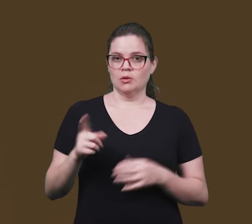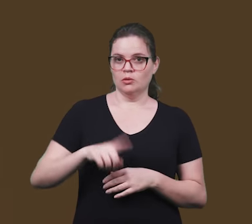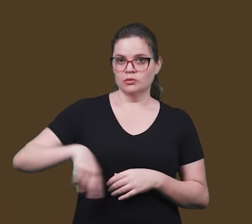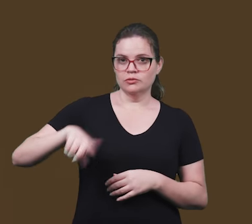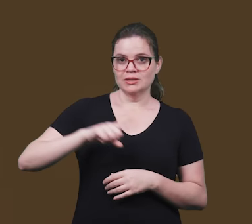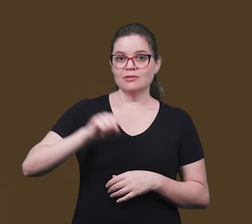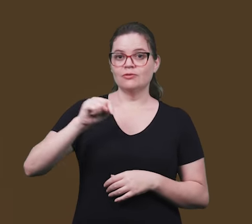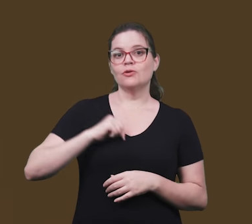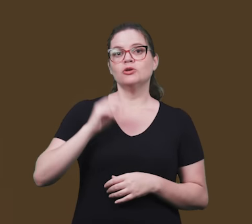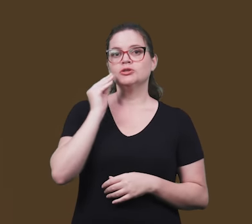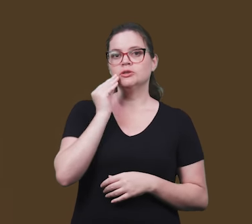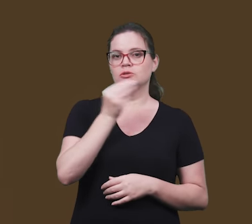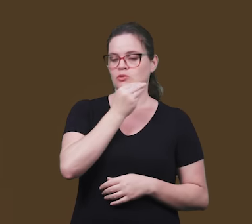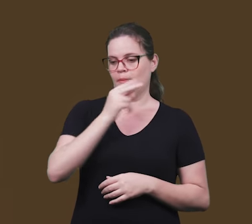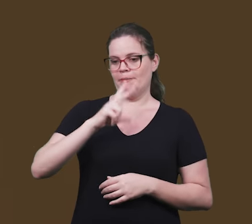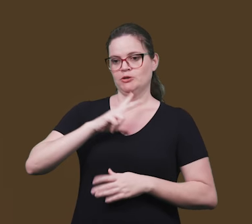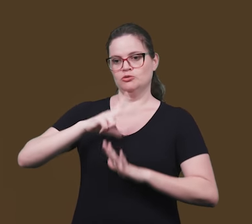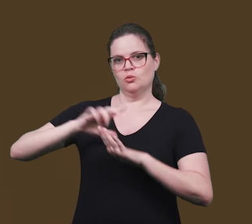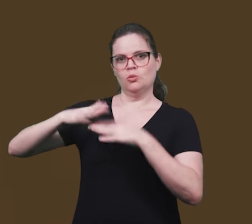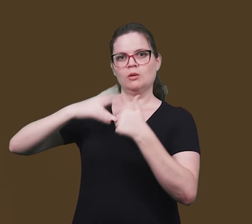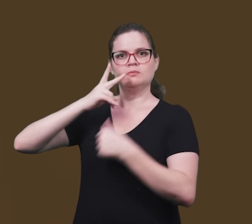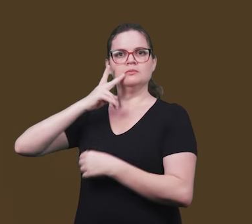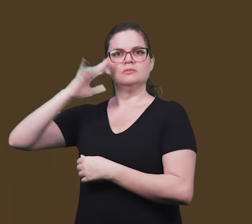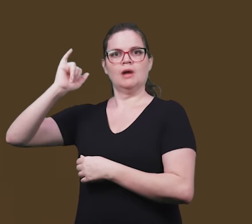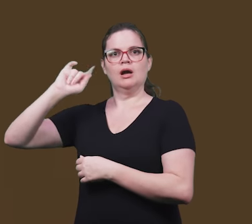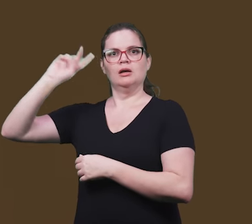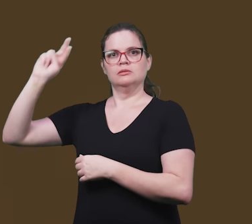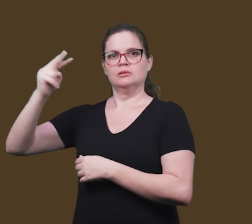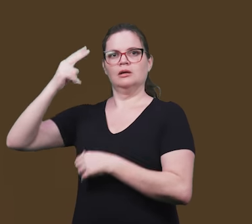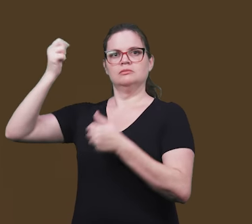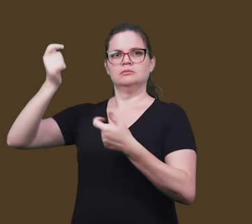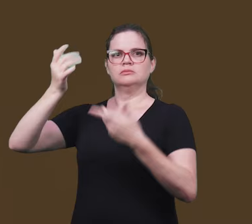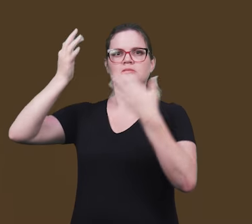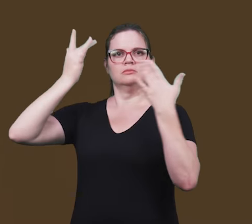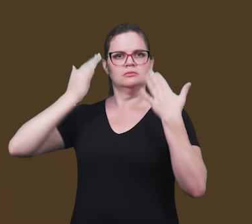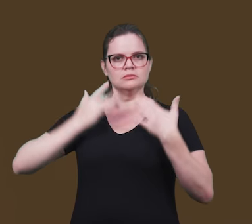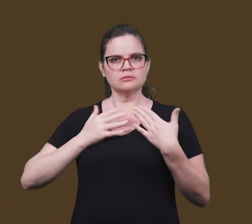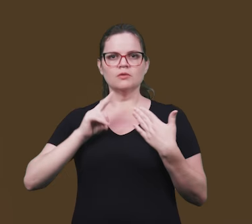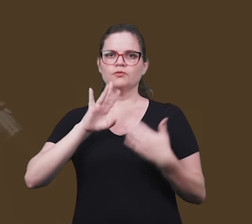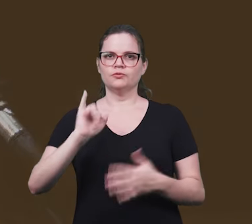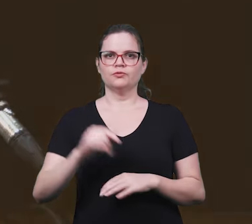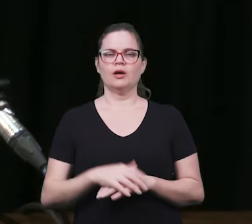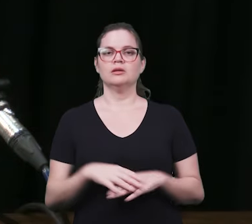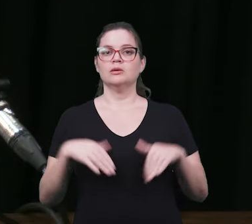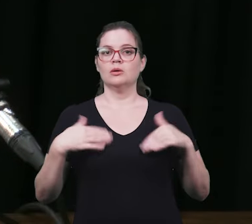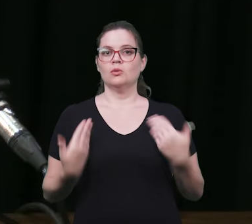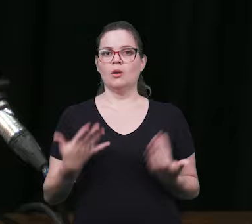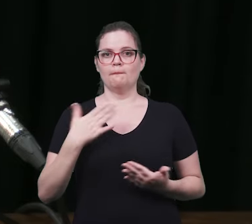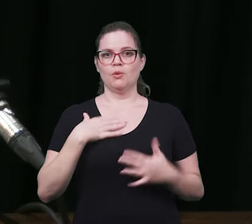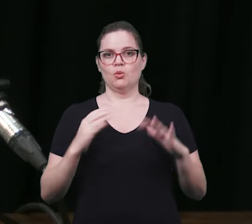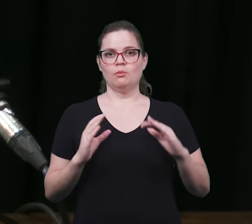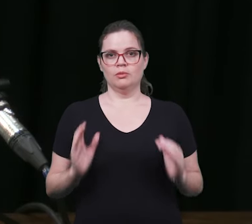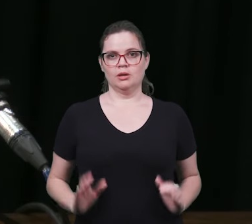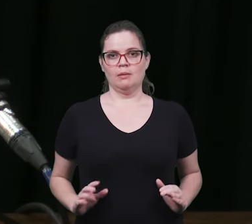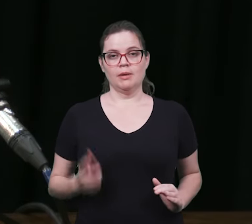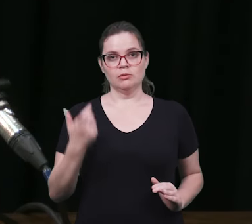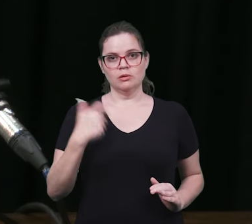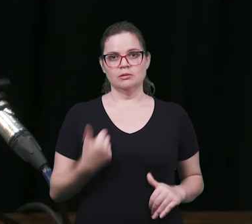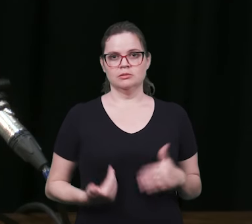teu pai que te vê em secreto, ele te recompensará. Qual é a postura, até